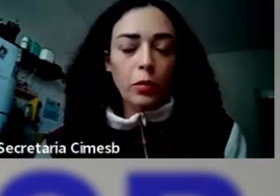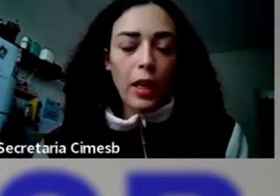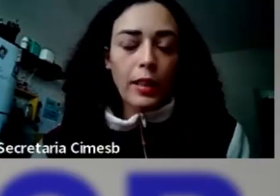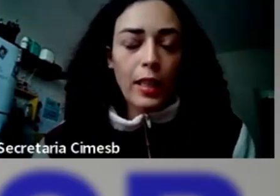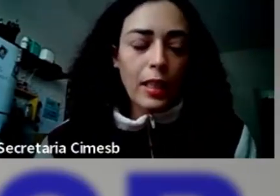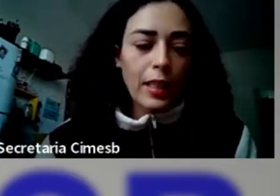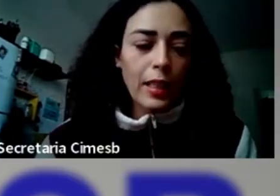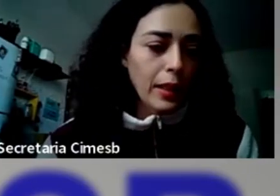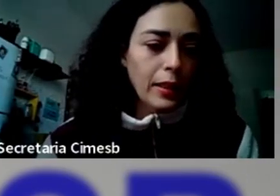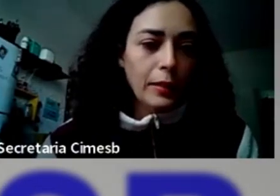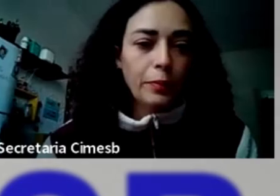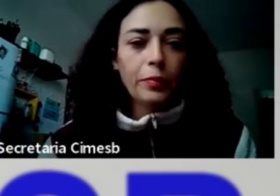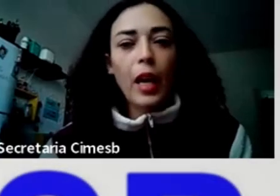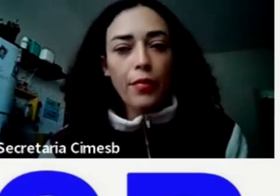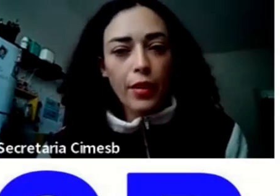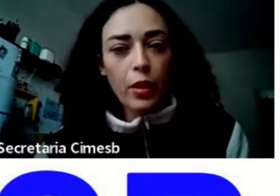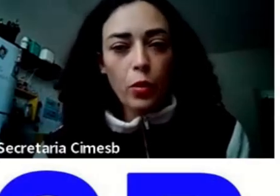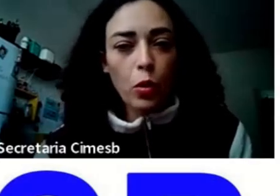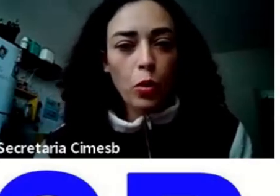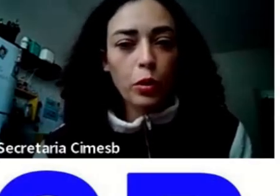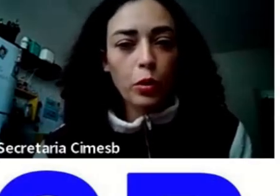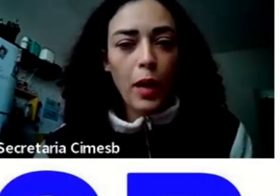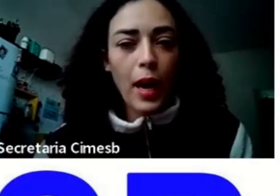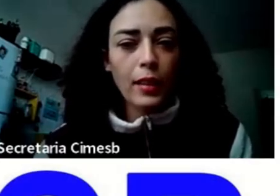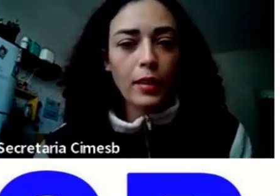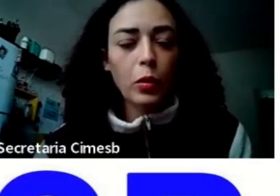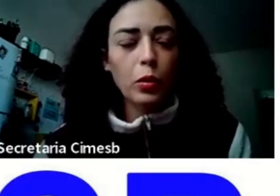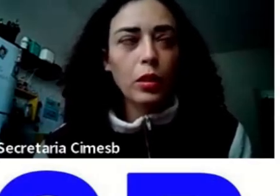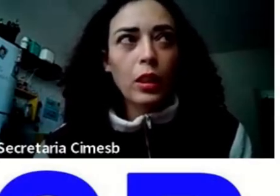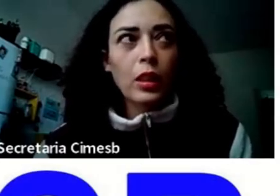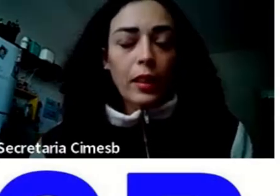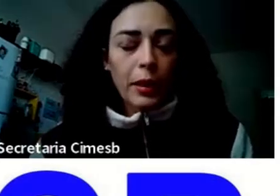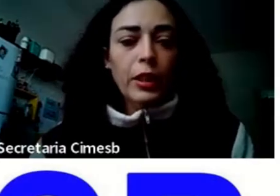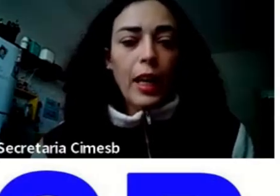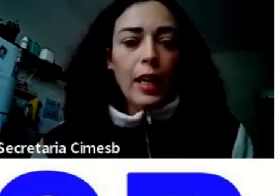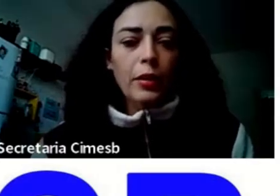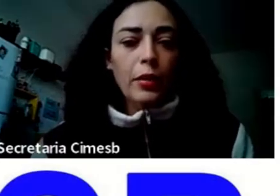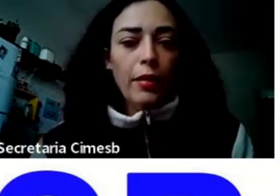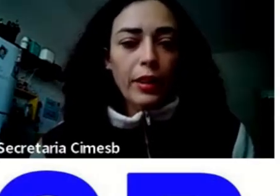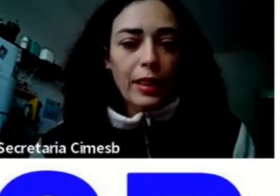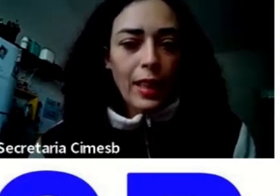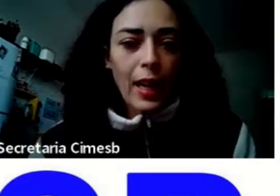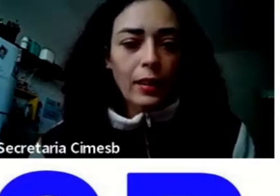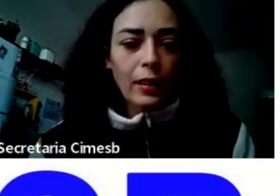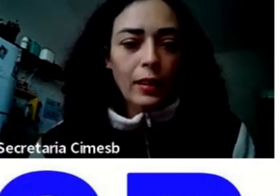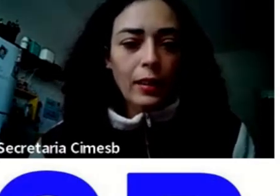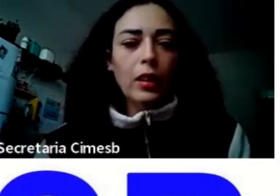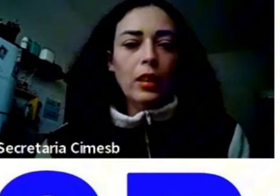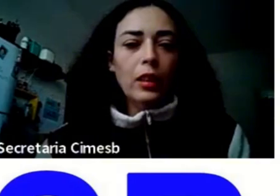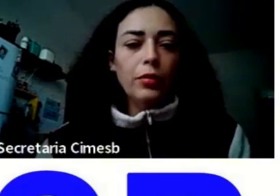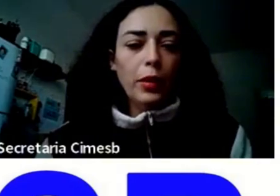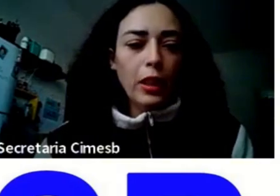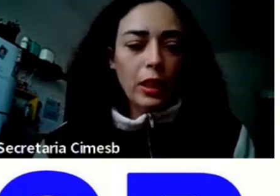Pedagogia e pós-graduada em Libras. Aí fiz o curso básico, intermediário,